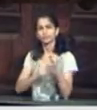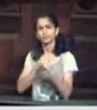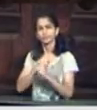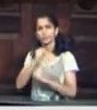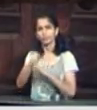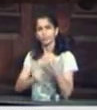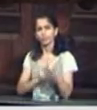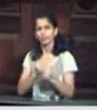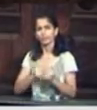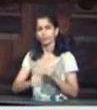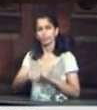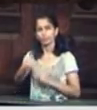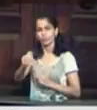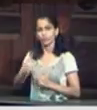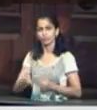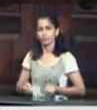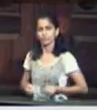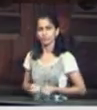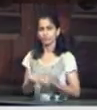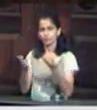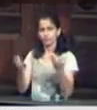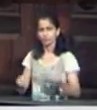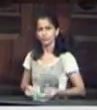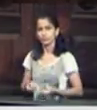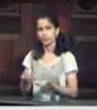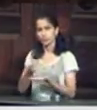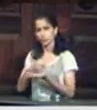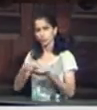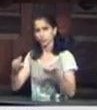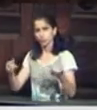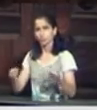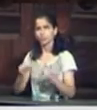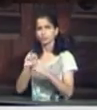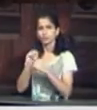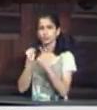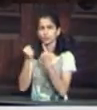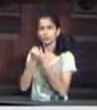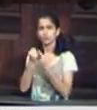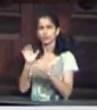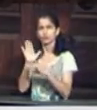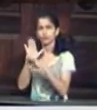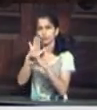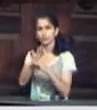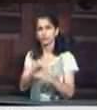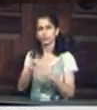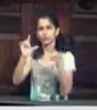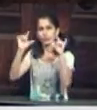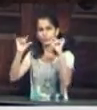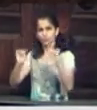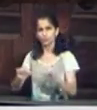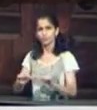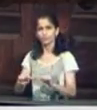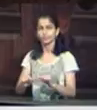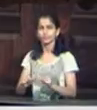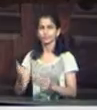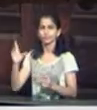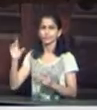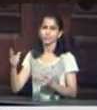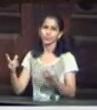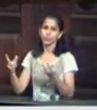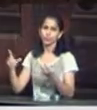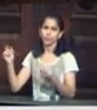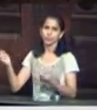geração que os gastos sociais do governo vão crescer menos que a receita corrente